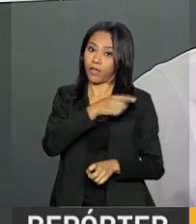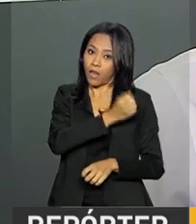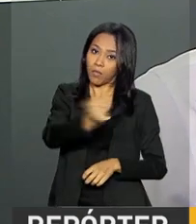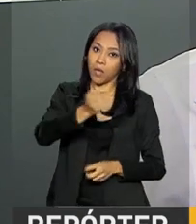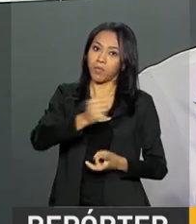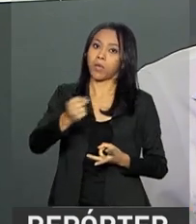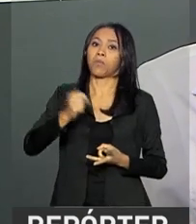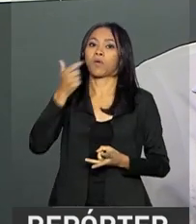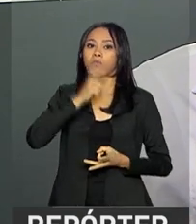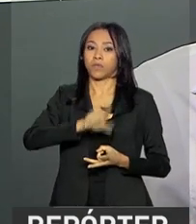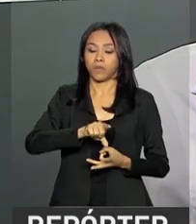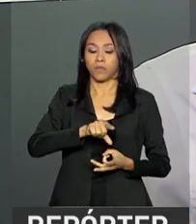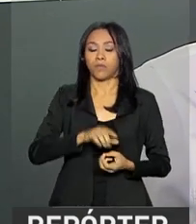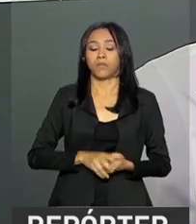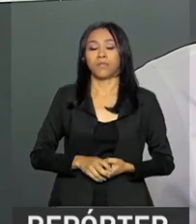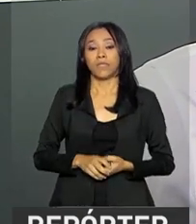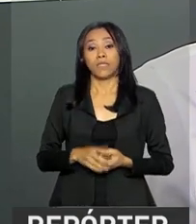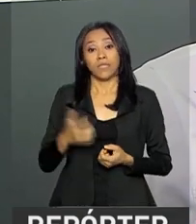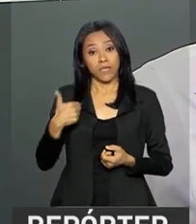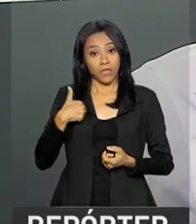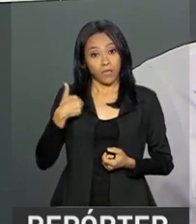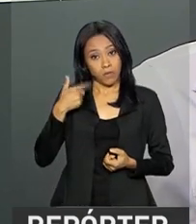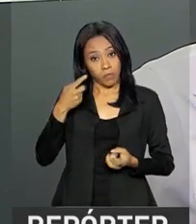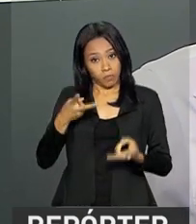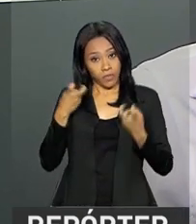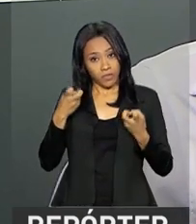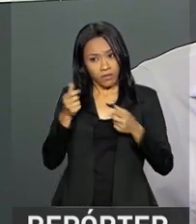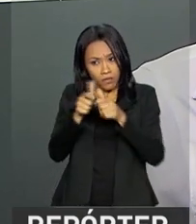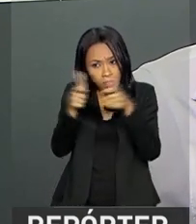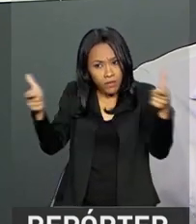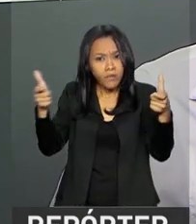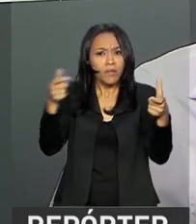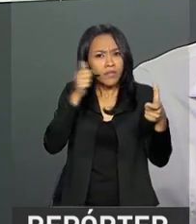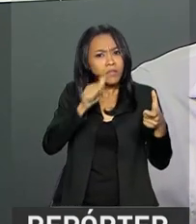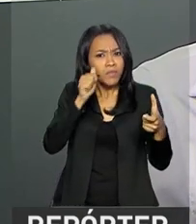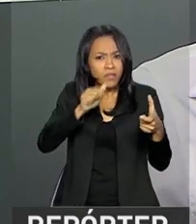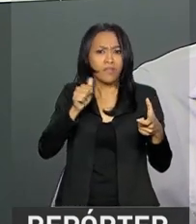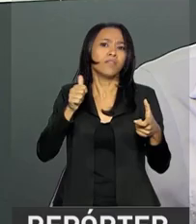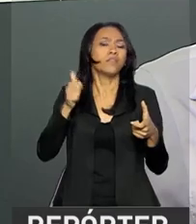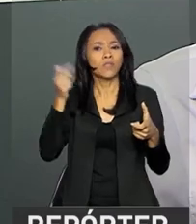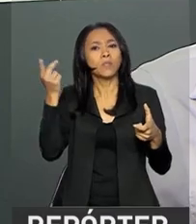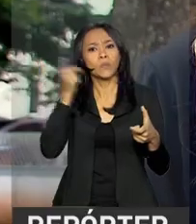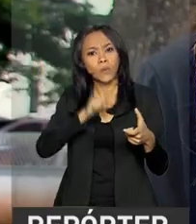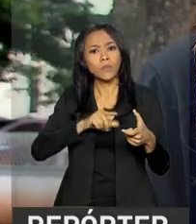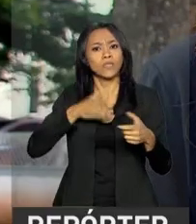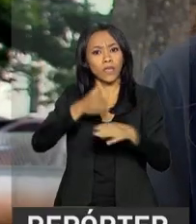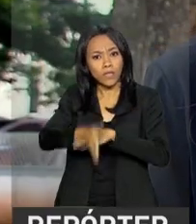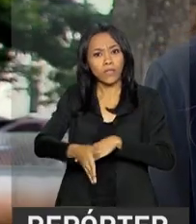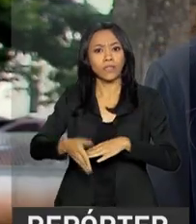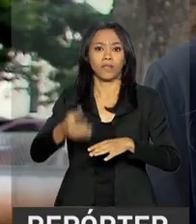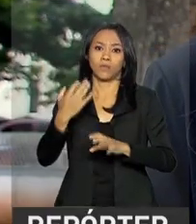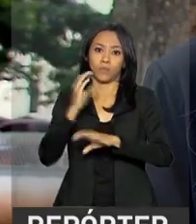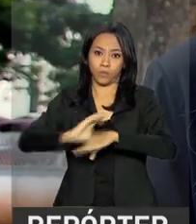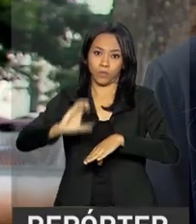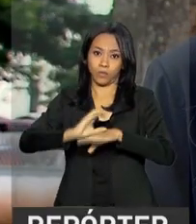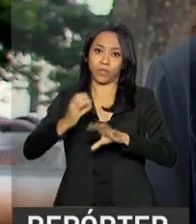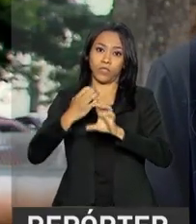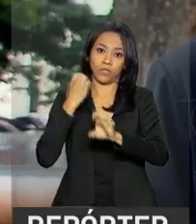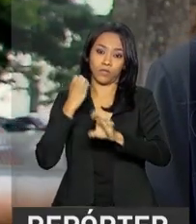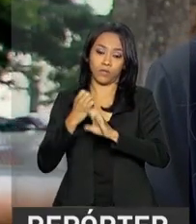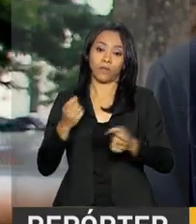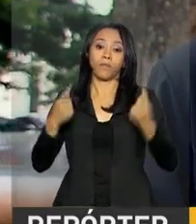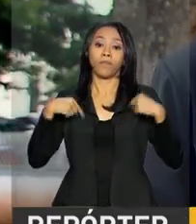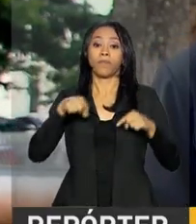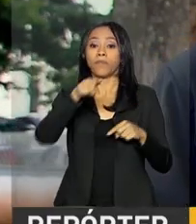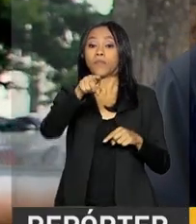seu espaço, né? E eu vejo que a maioria das mulheres conseguiram entrar no, na engenharia. Dados da Relação Anual de